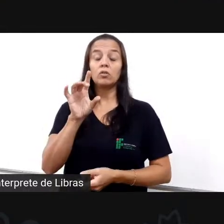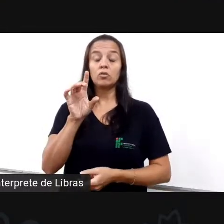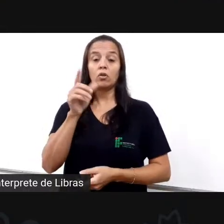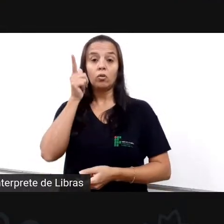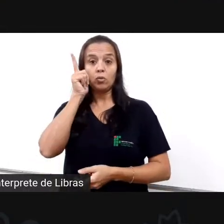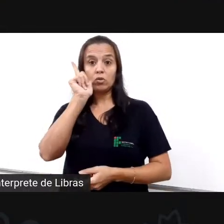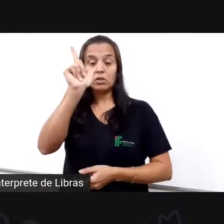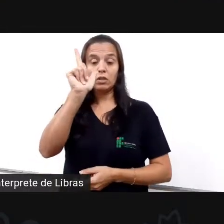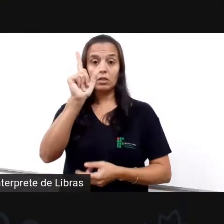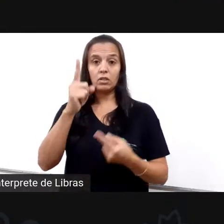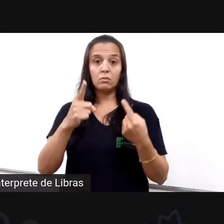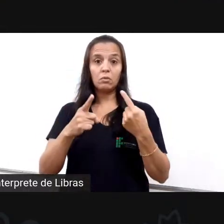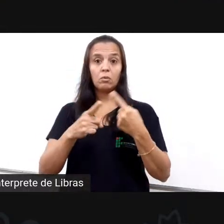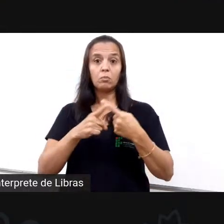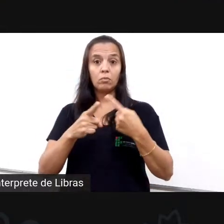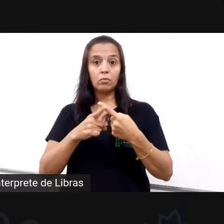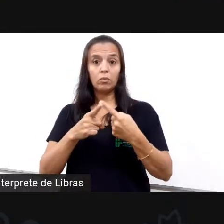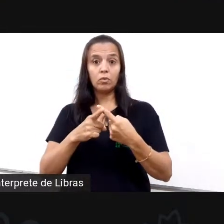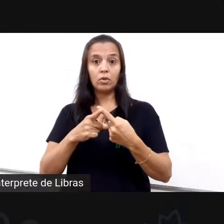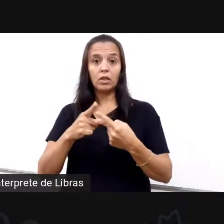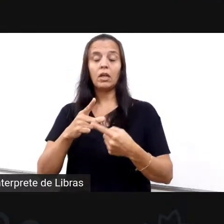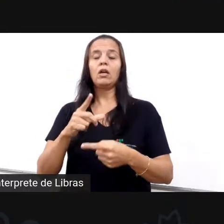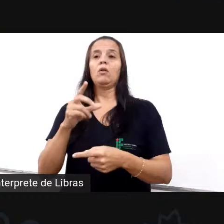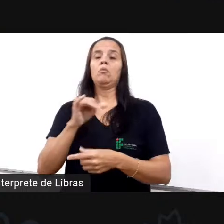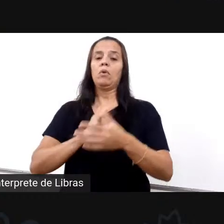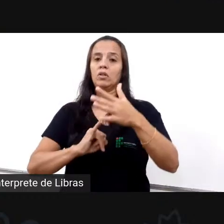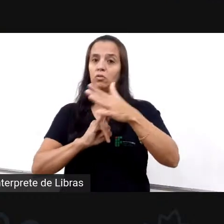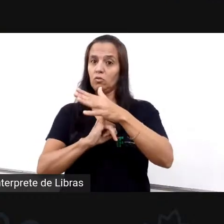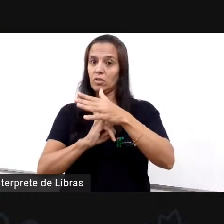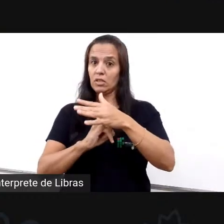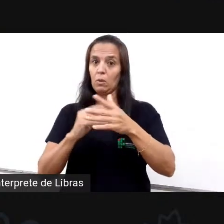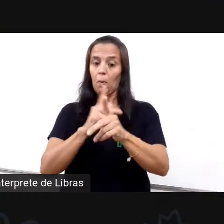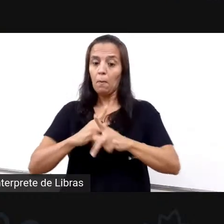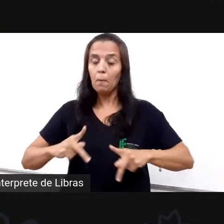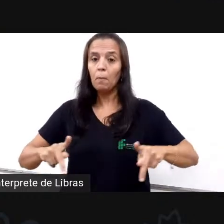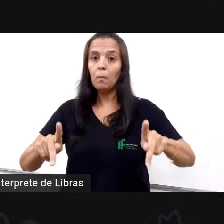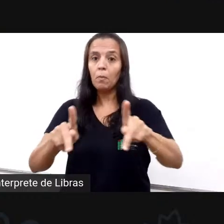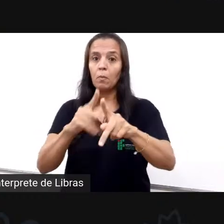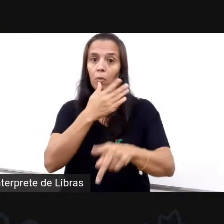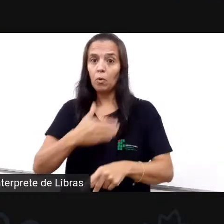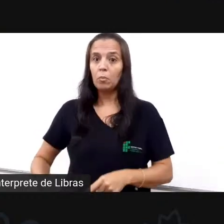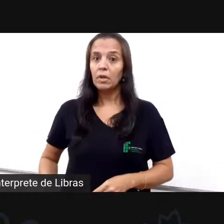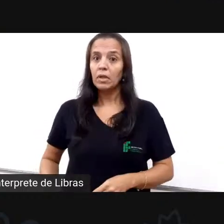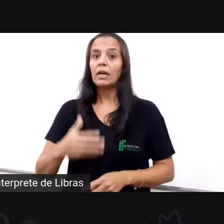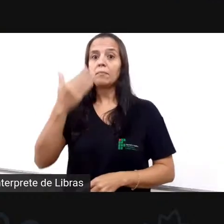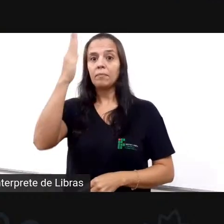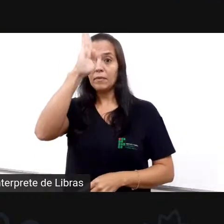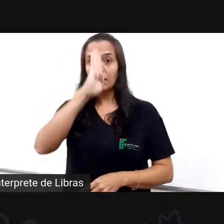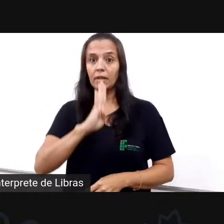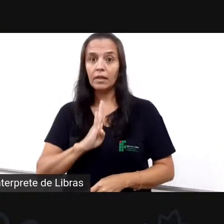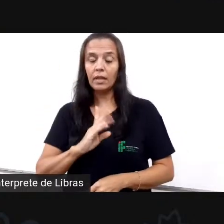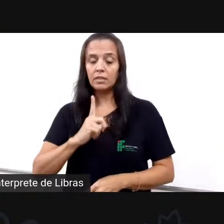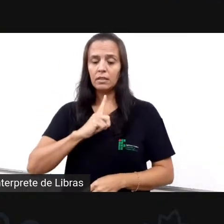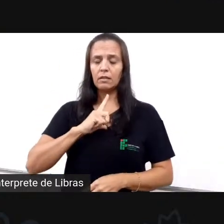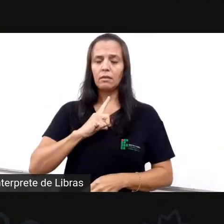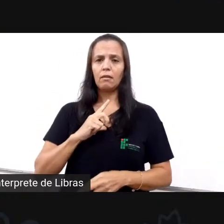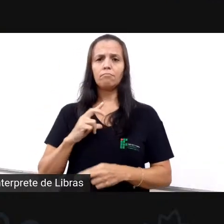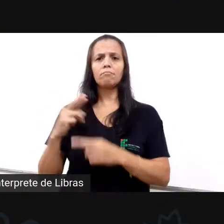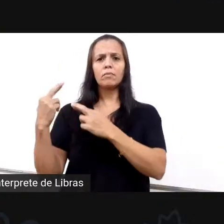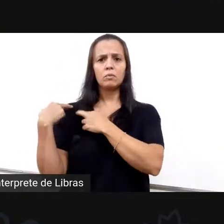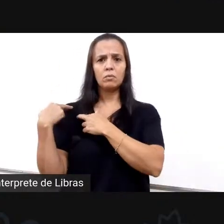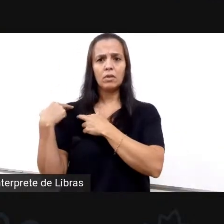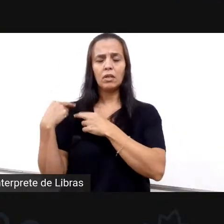fazerem parte de uma instituição pública, gratuita e de qualidade, comprometida com a educação